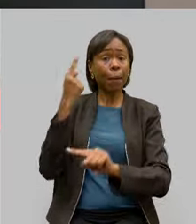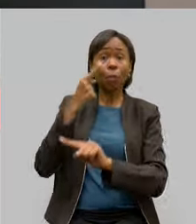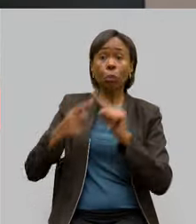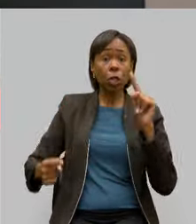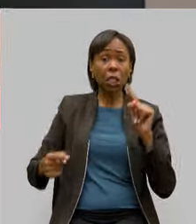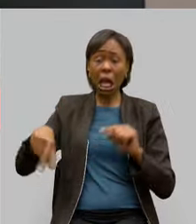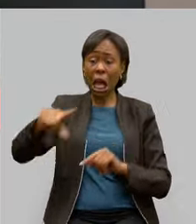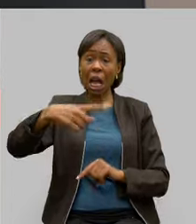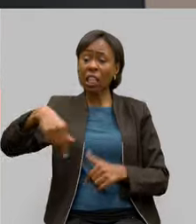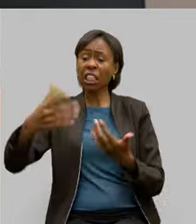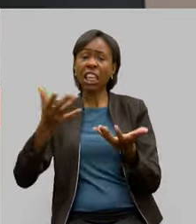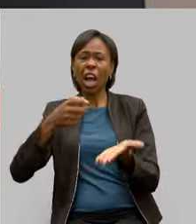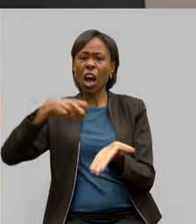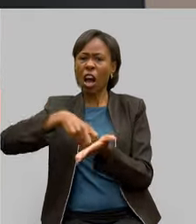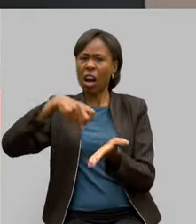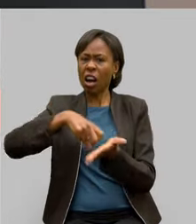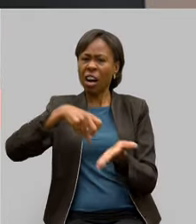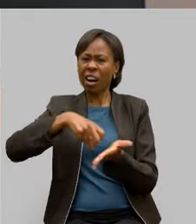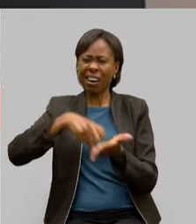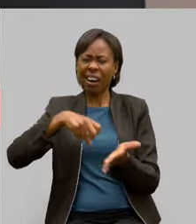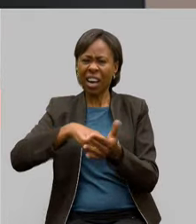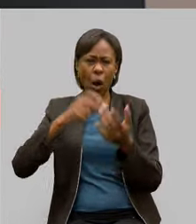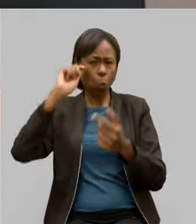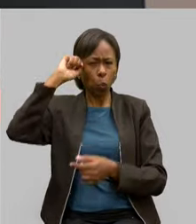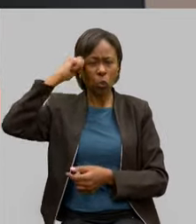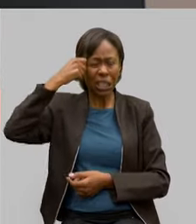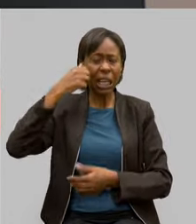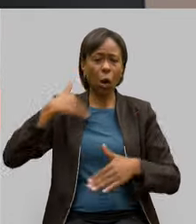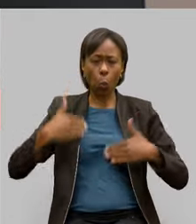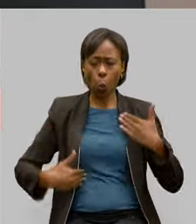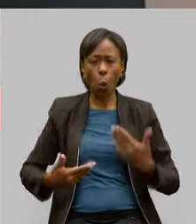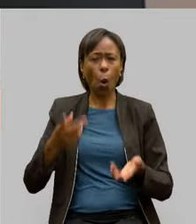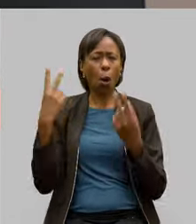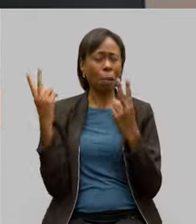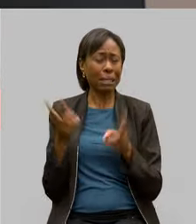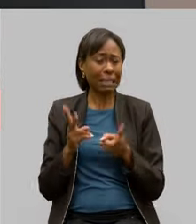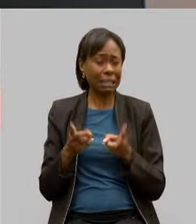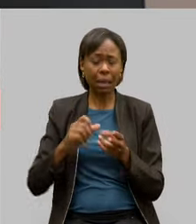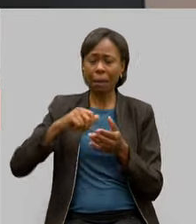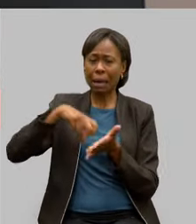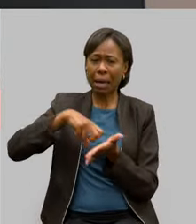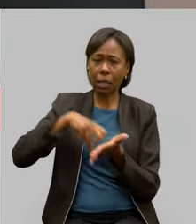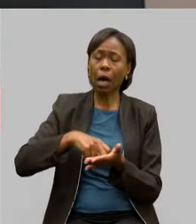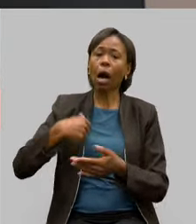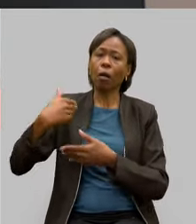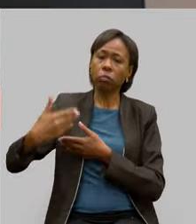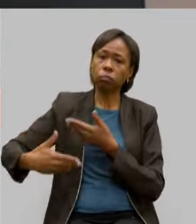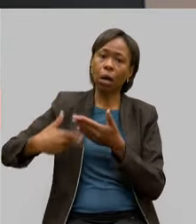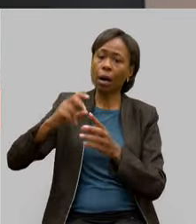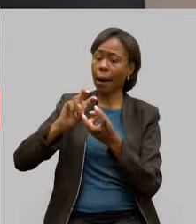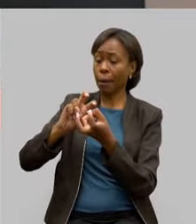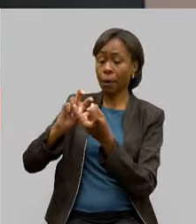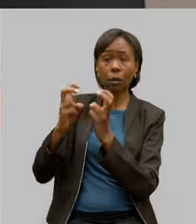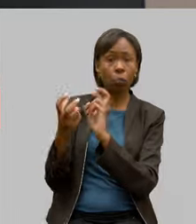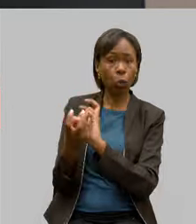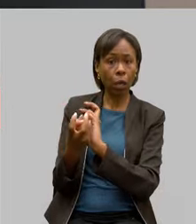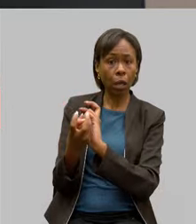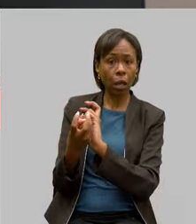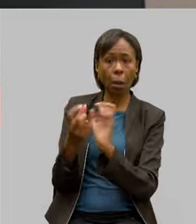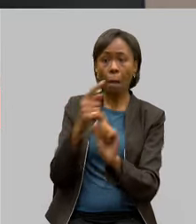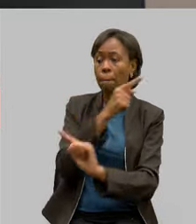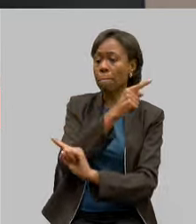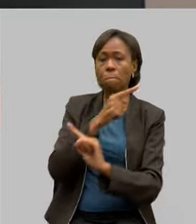castigando o corpo negro e aí eh isso passou um tempo né com a capoeira também eh